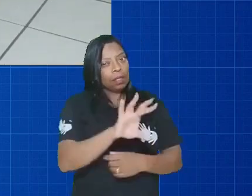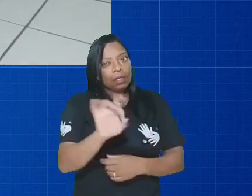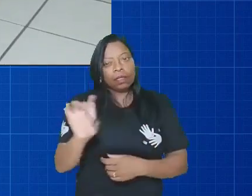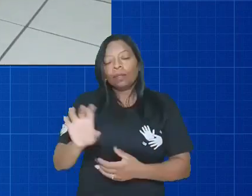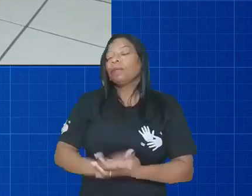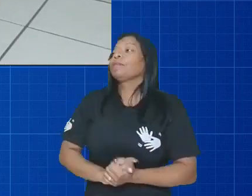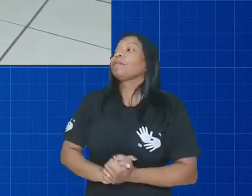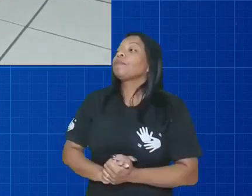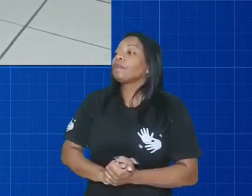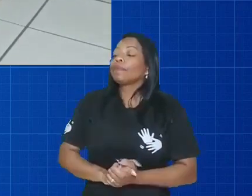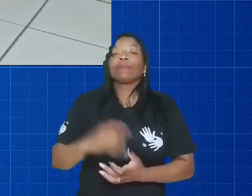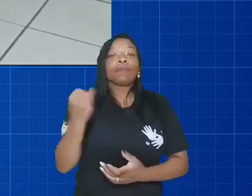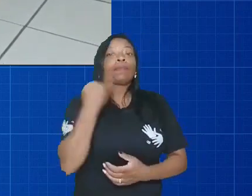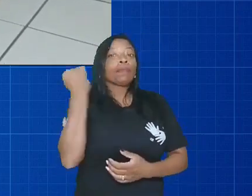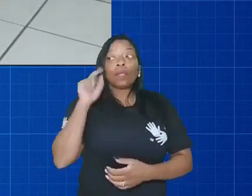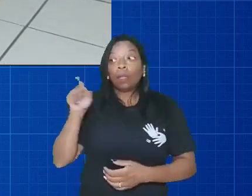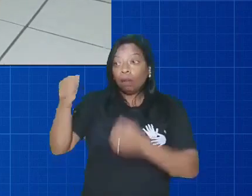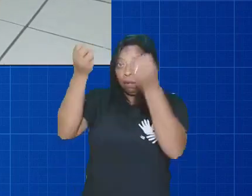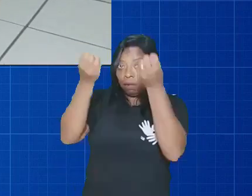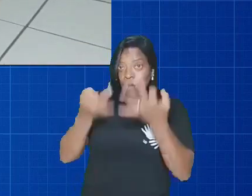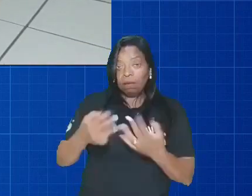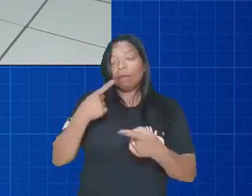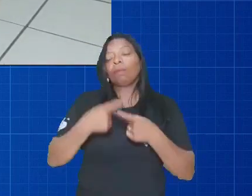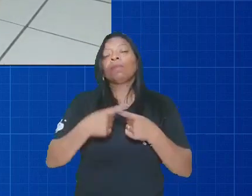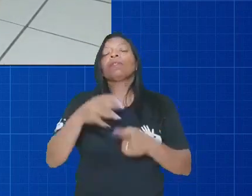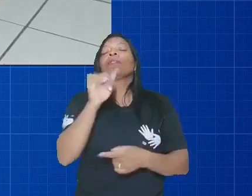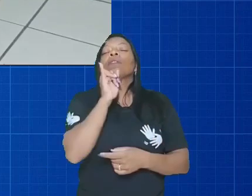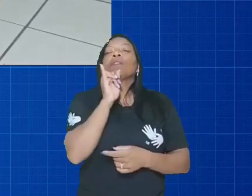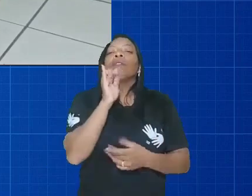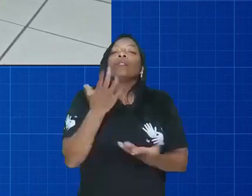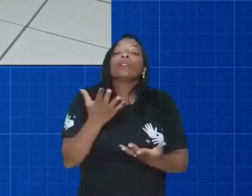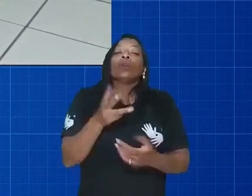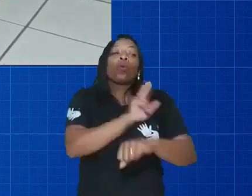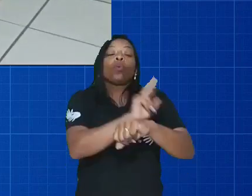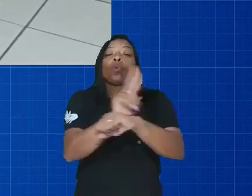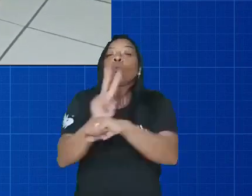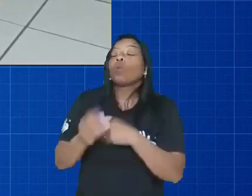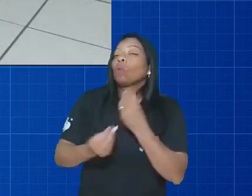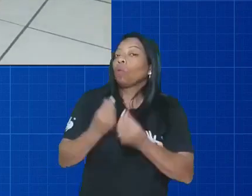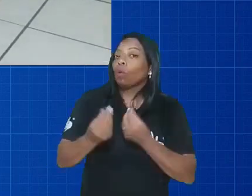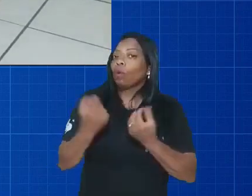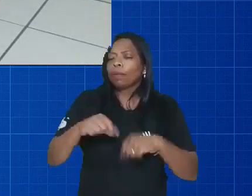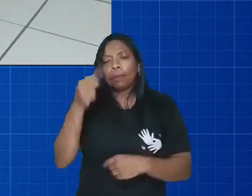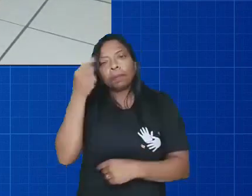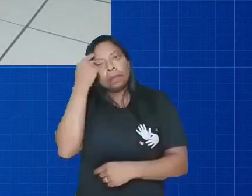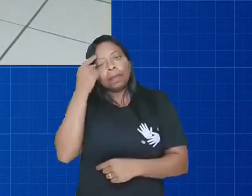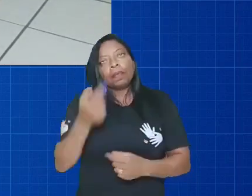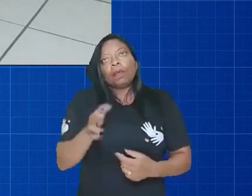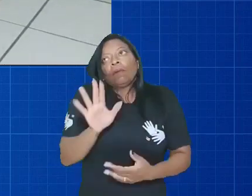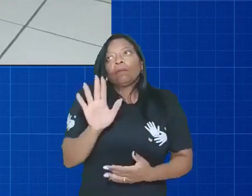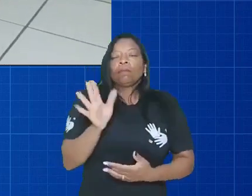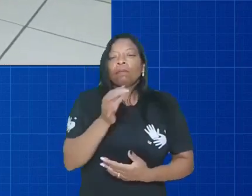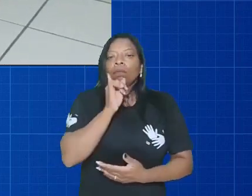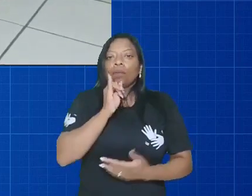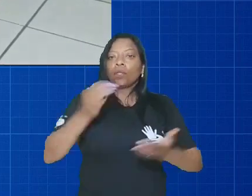funciona esse cuidado, né, Priscila? Como é que a gente pode pensar, então, nessa criança e começar a refletir sobre ela? Então, hoje a gente tem no município, né,